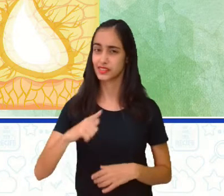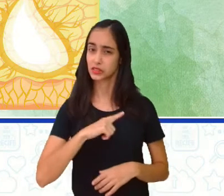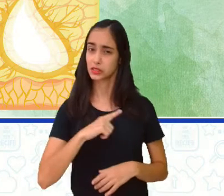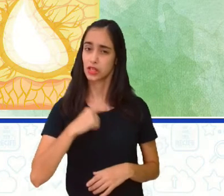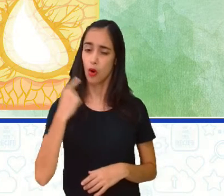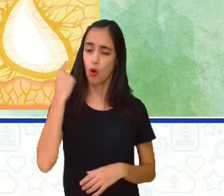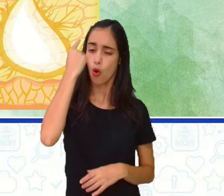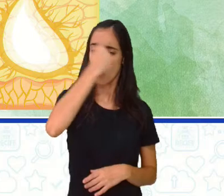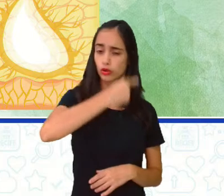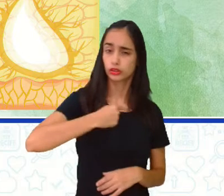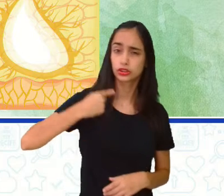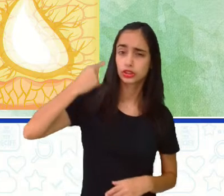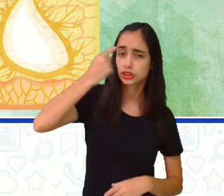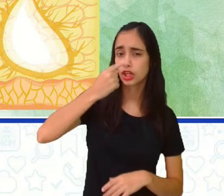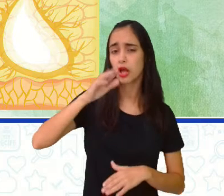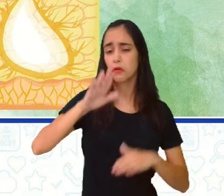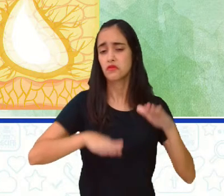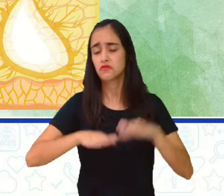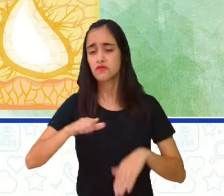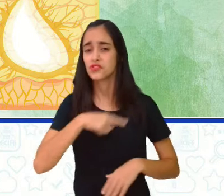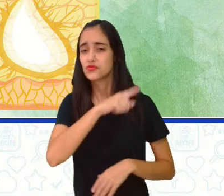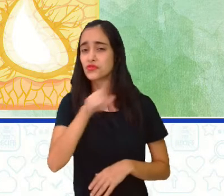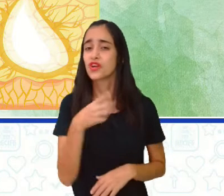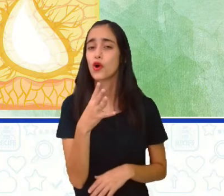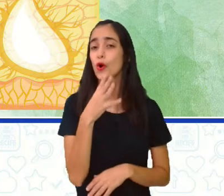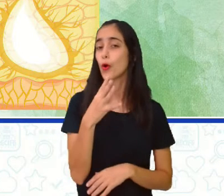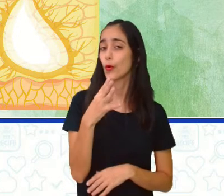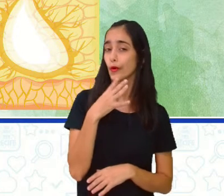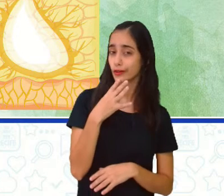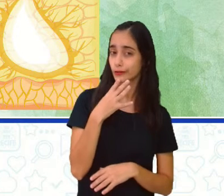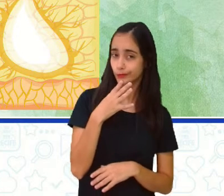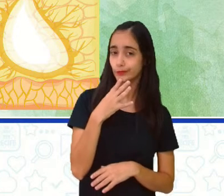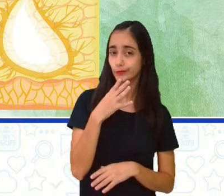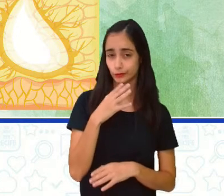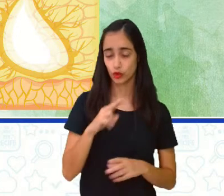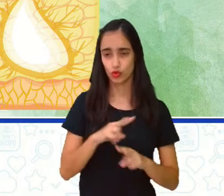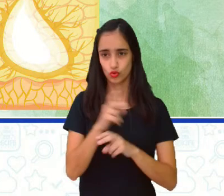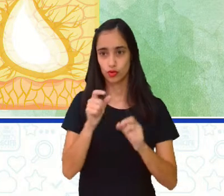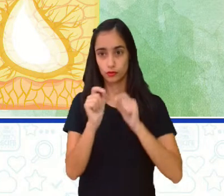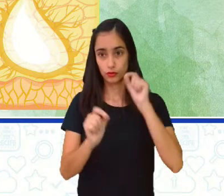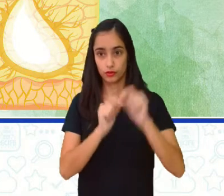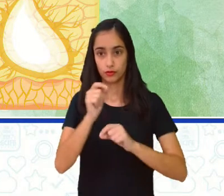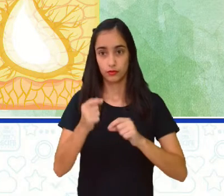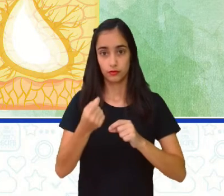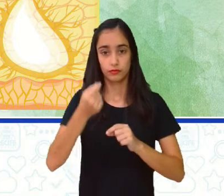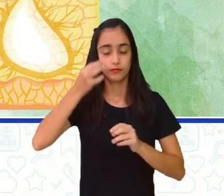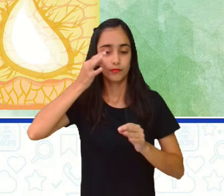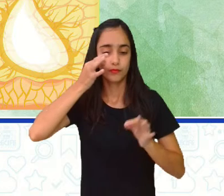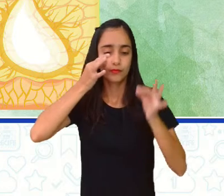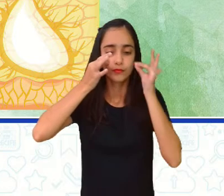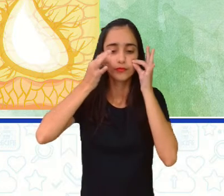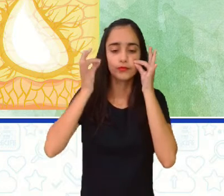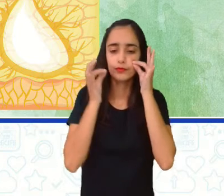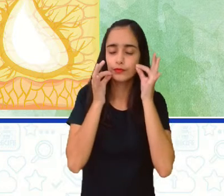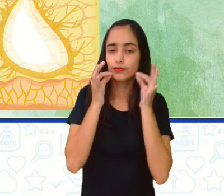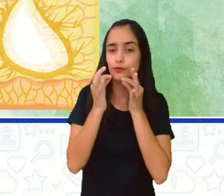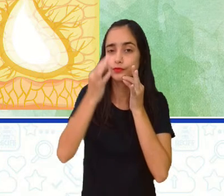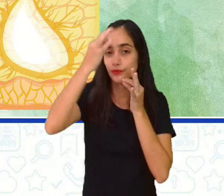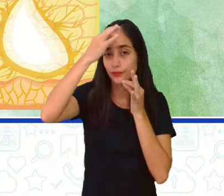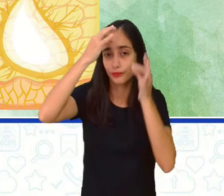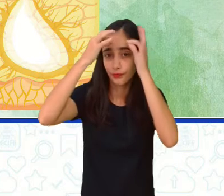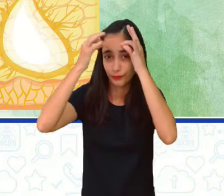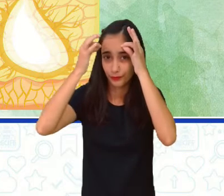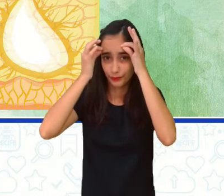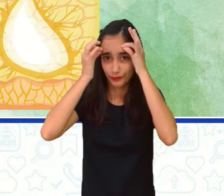que é conhecido de vocês, né? A questão aí de algumas espinhas. Eu chamo a atenção para procurar também um postinho